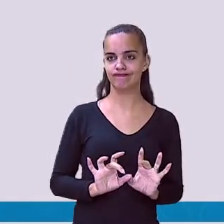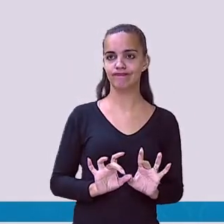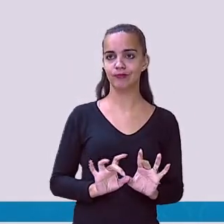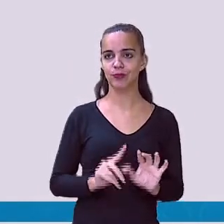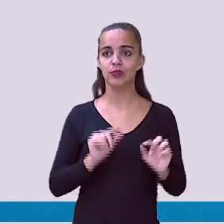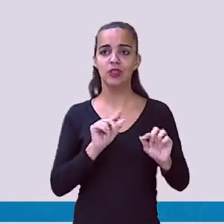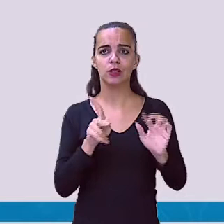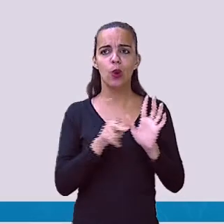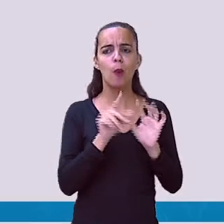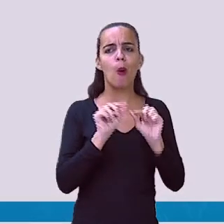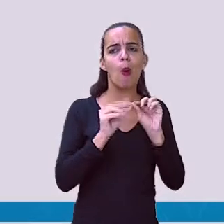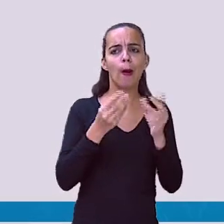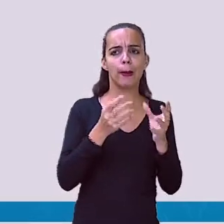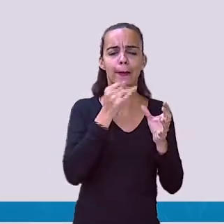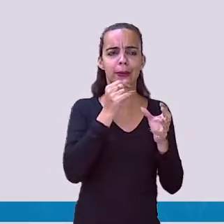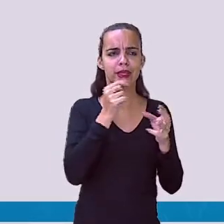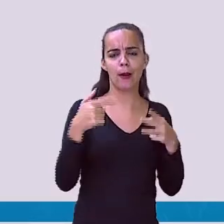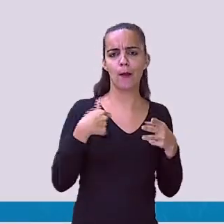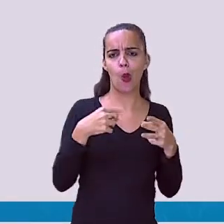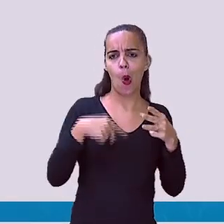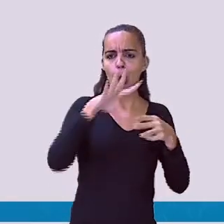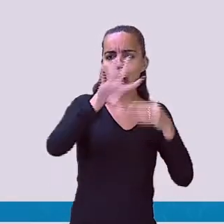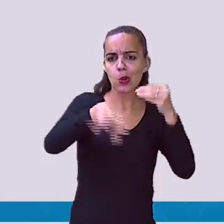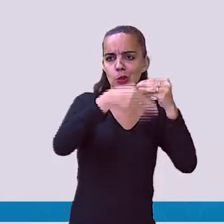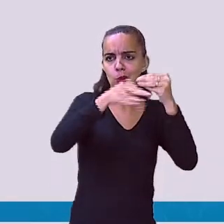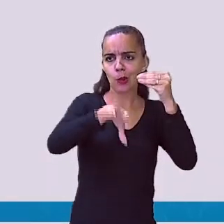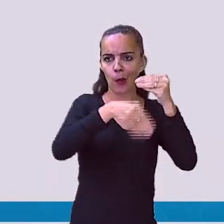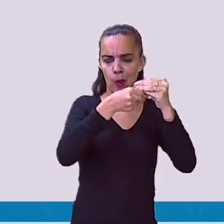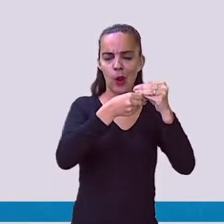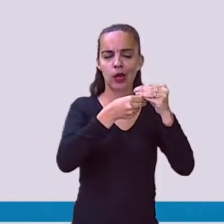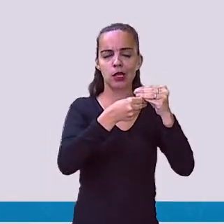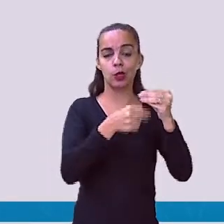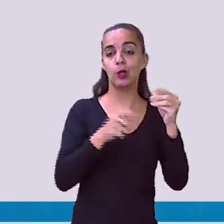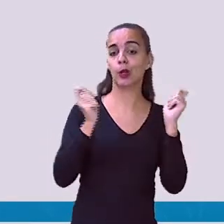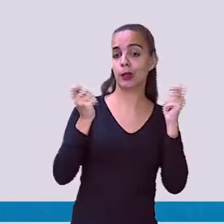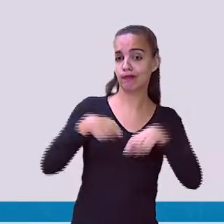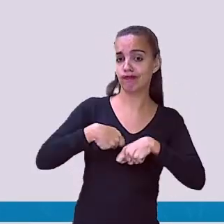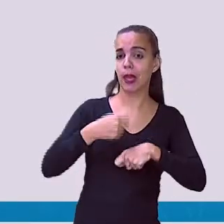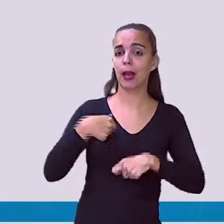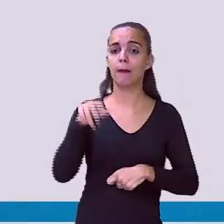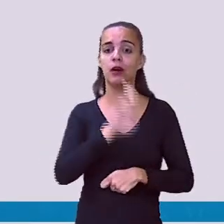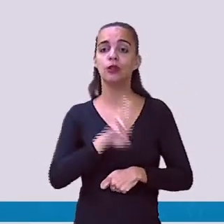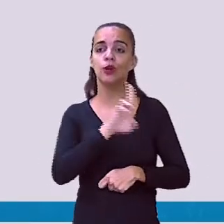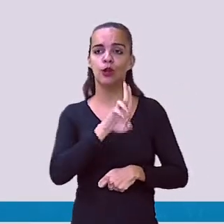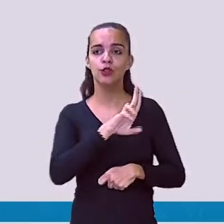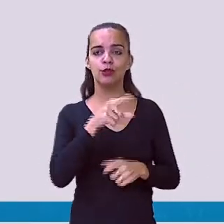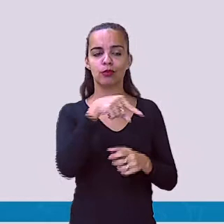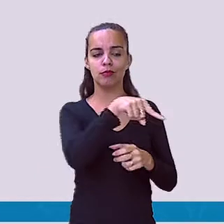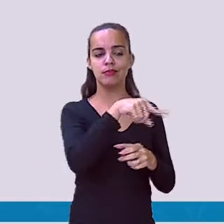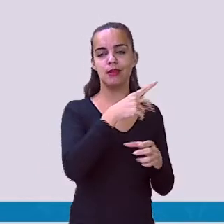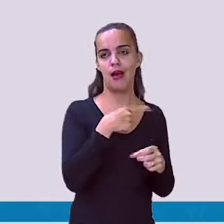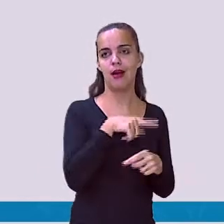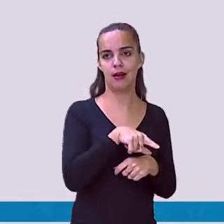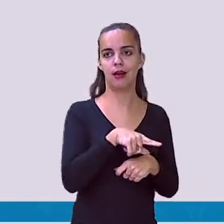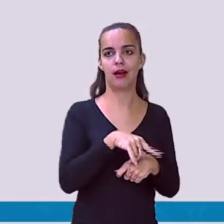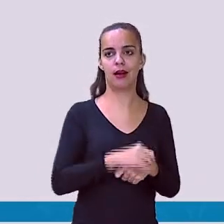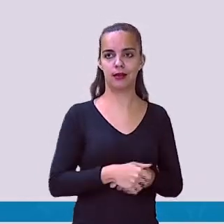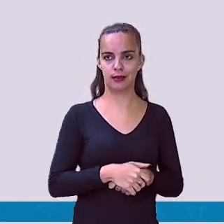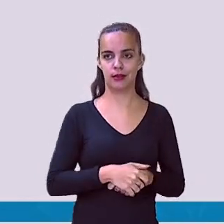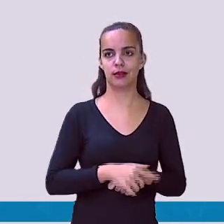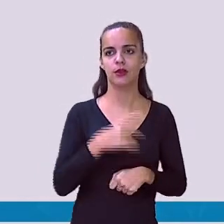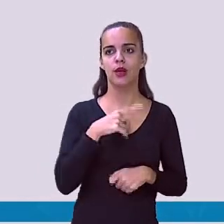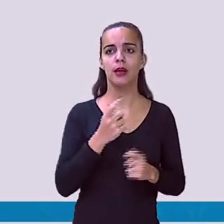específicas de componentes que possivelmente estão naquela mistura ou que eu sei